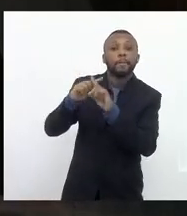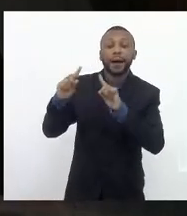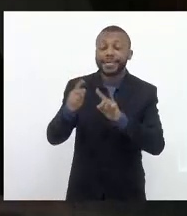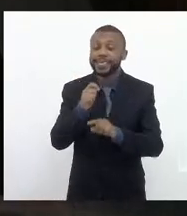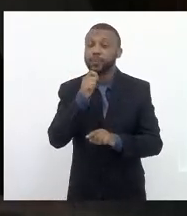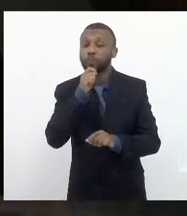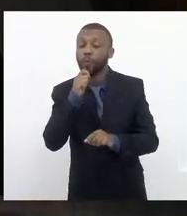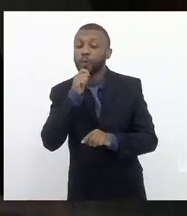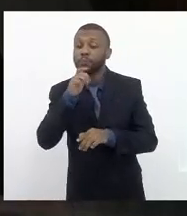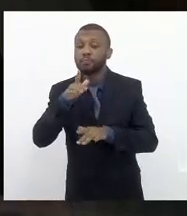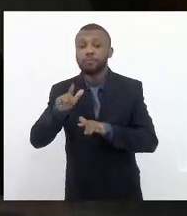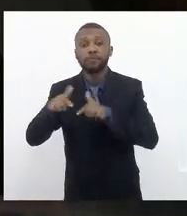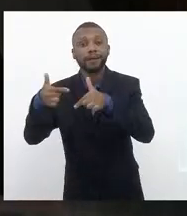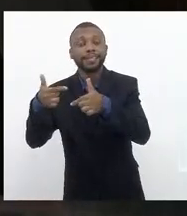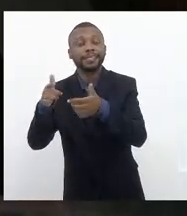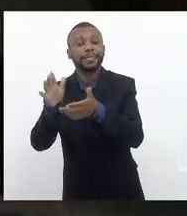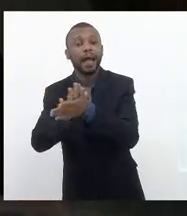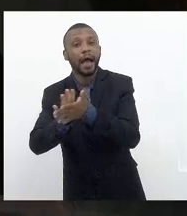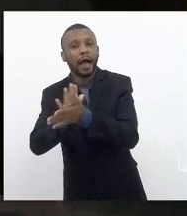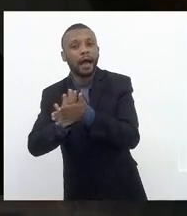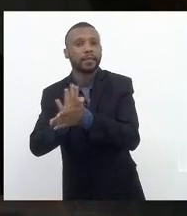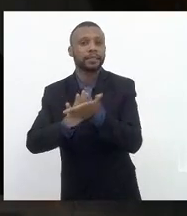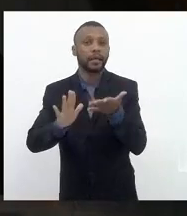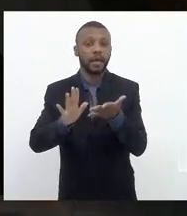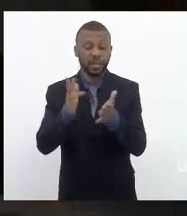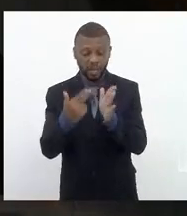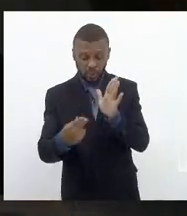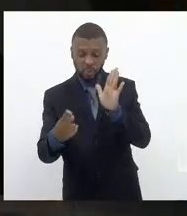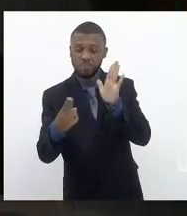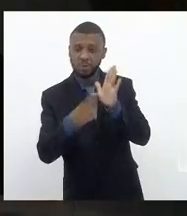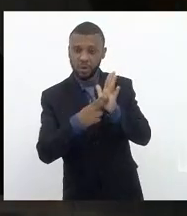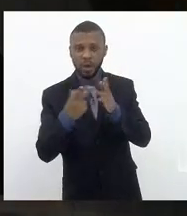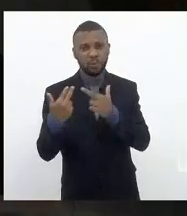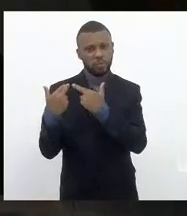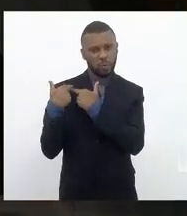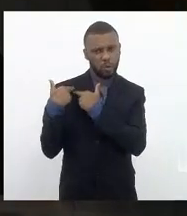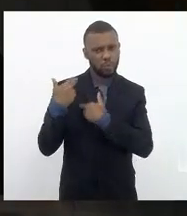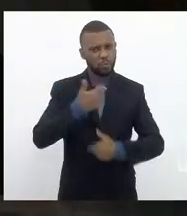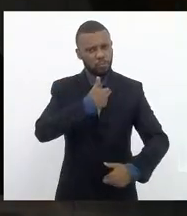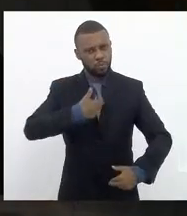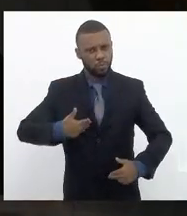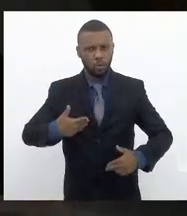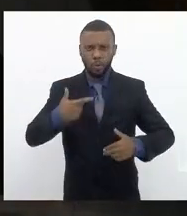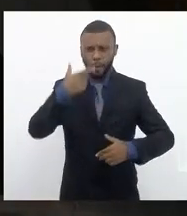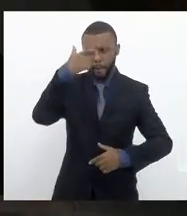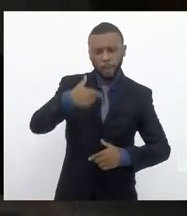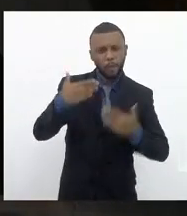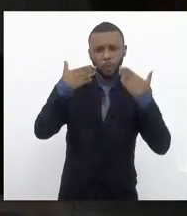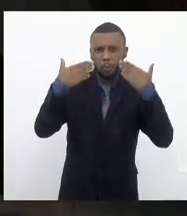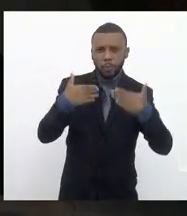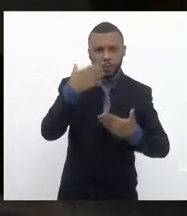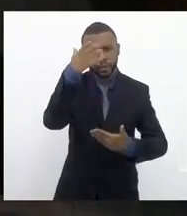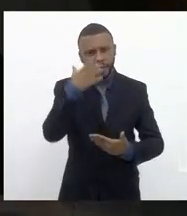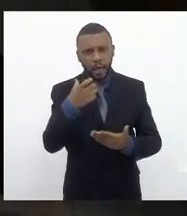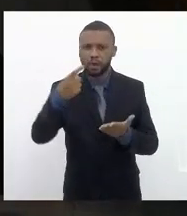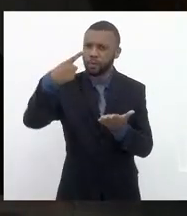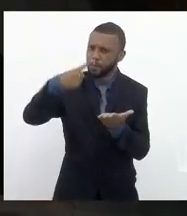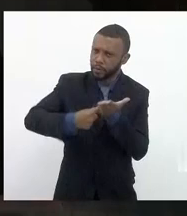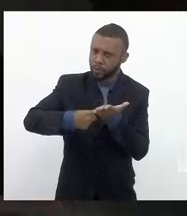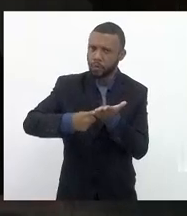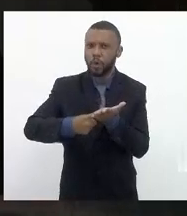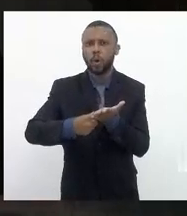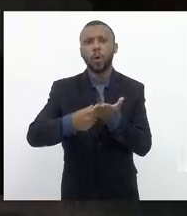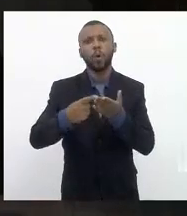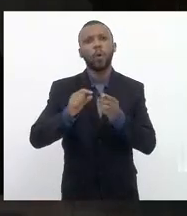Assumiu a responsabilidade como homem público sério com o nome público comprometido com aquilo que